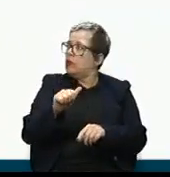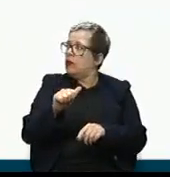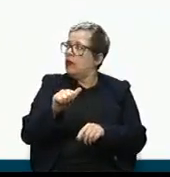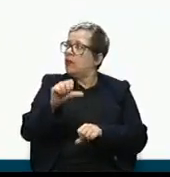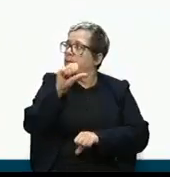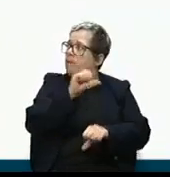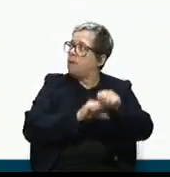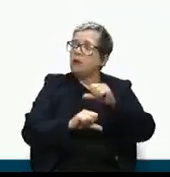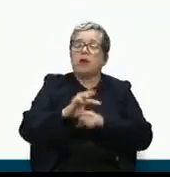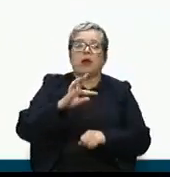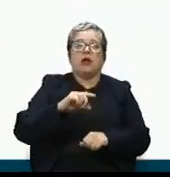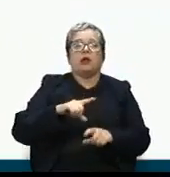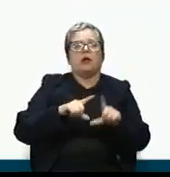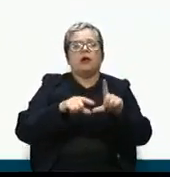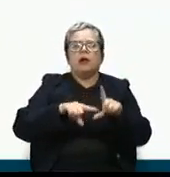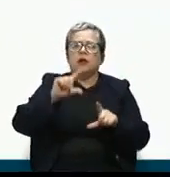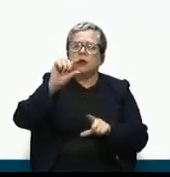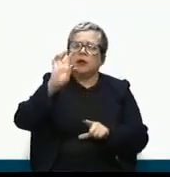observe que tem um T